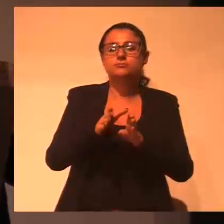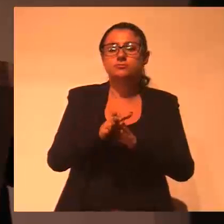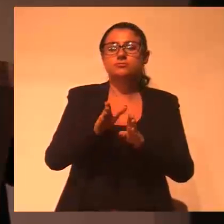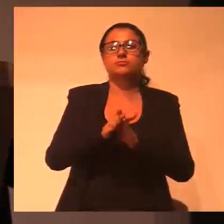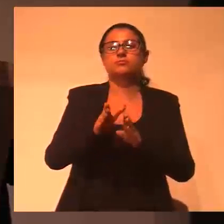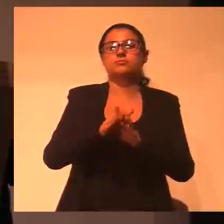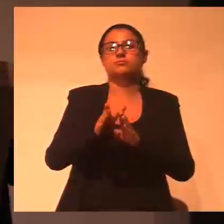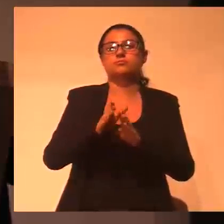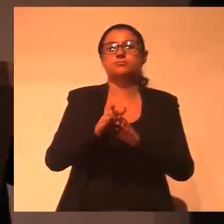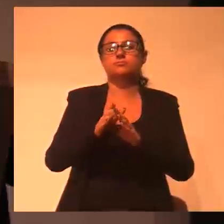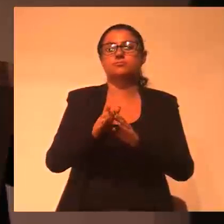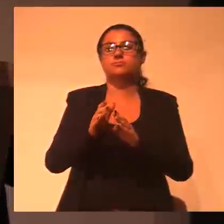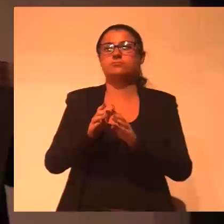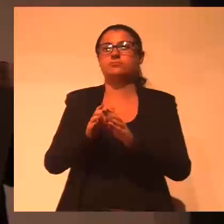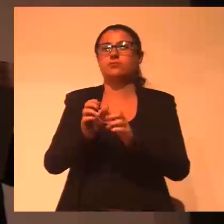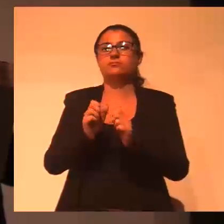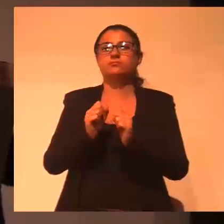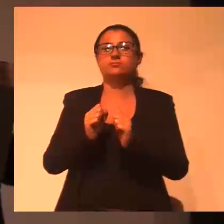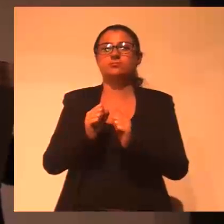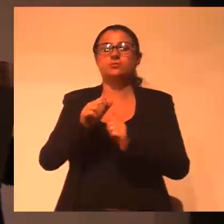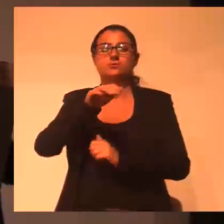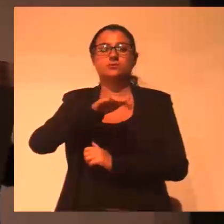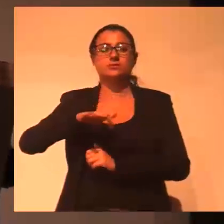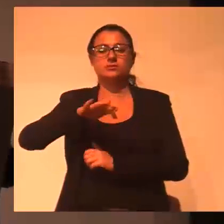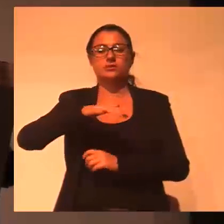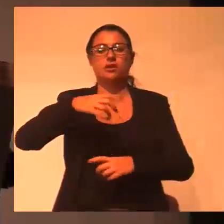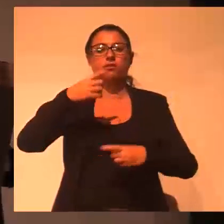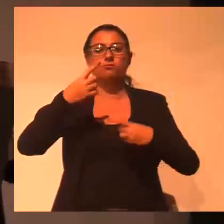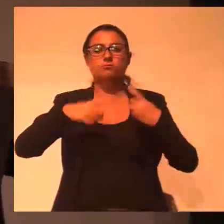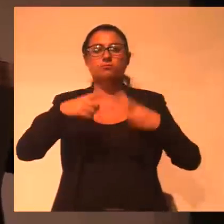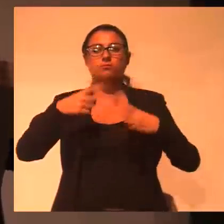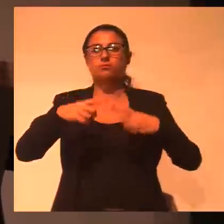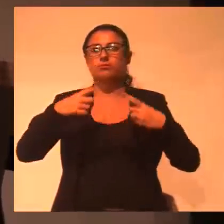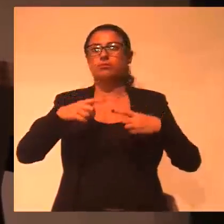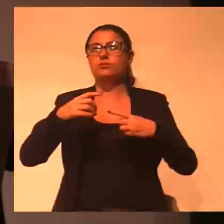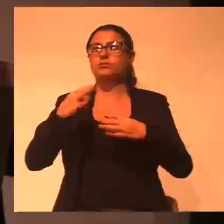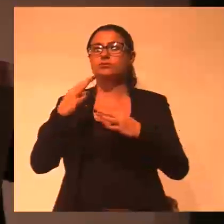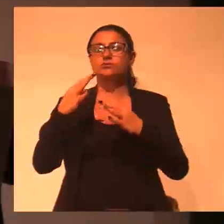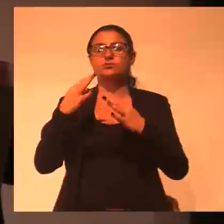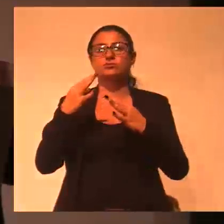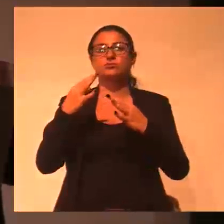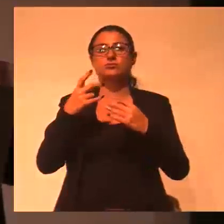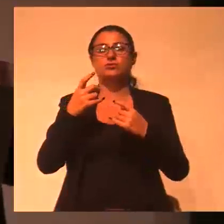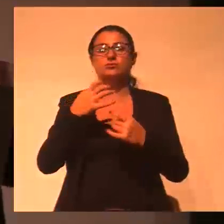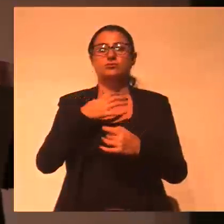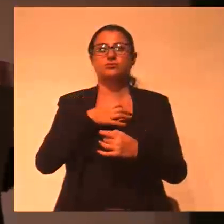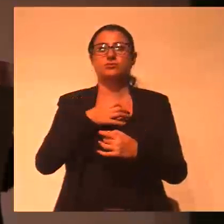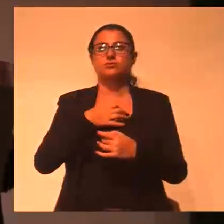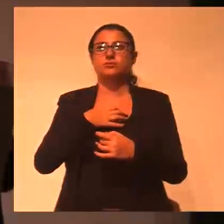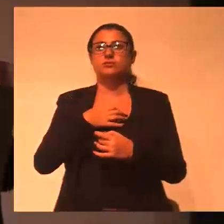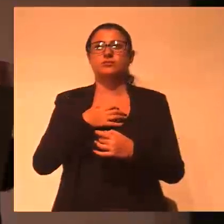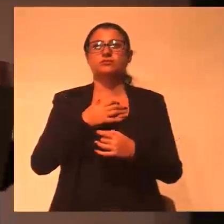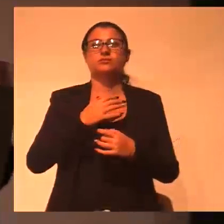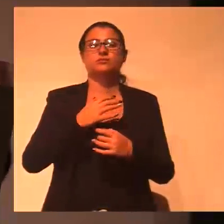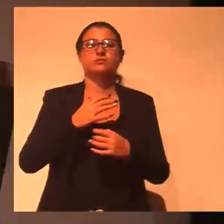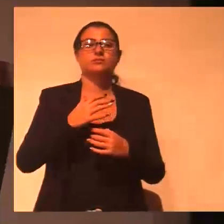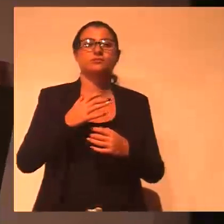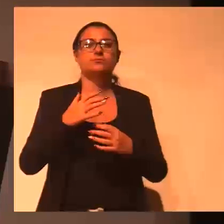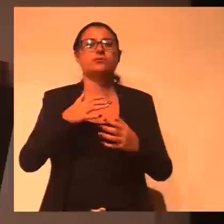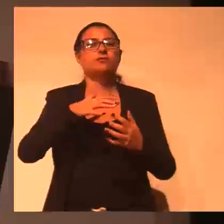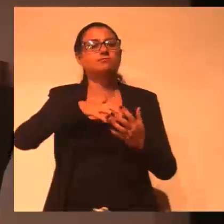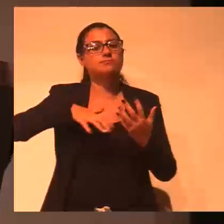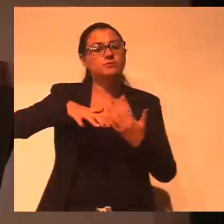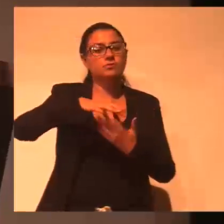poder sair um pouco, né, dessa área política, dessa contaminação que todo mundo aqui, de uma maneira ou de outra, está, porque está